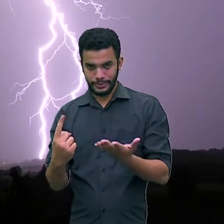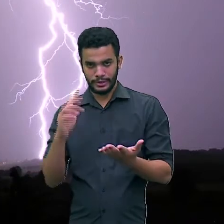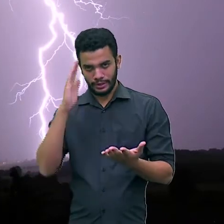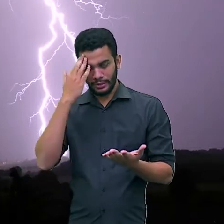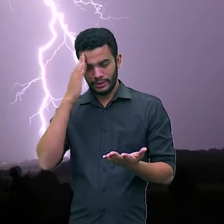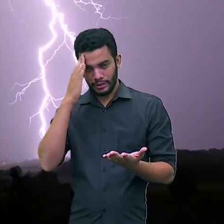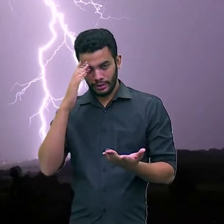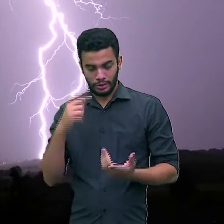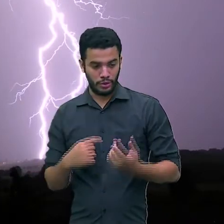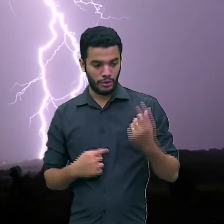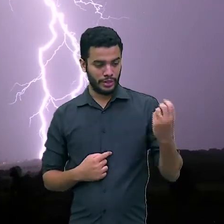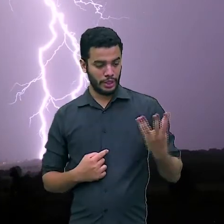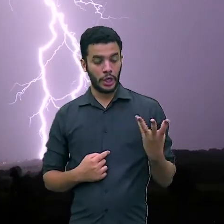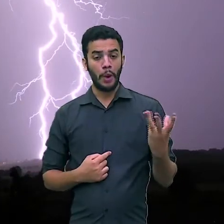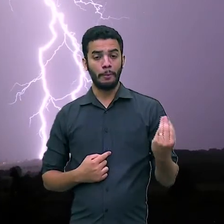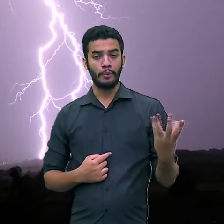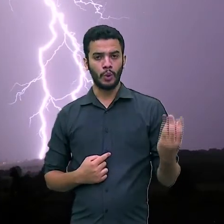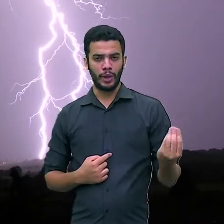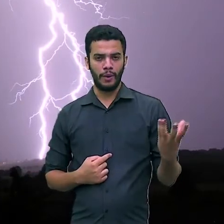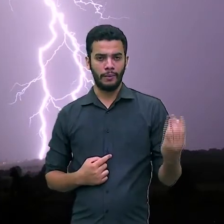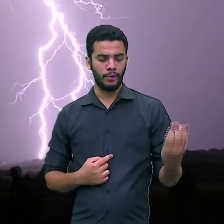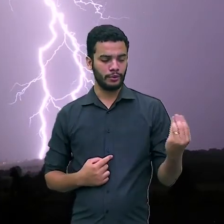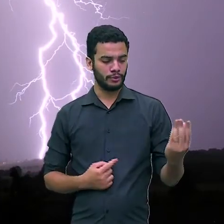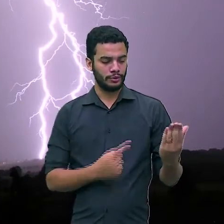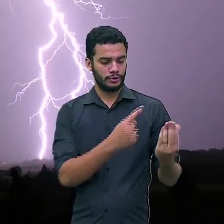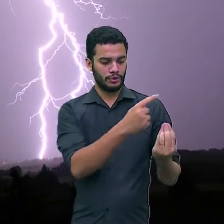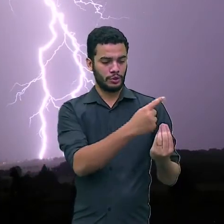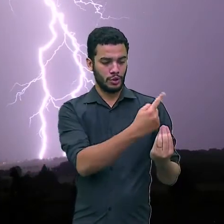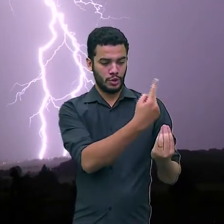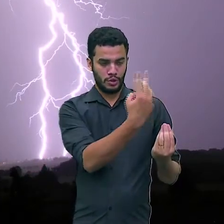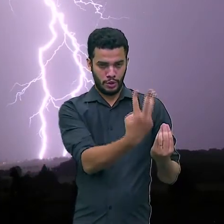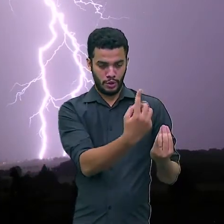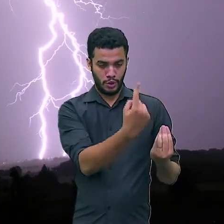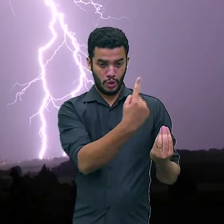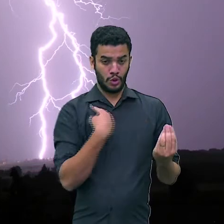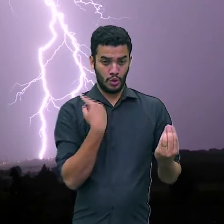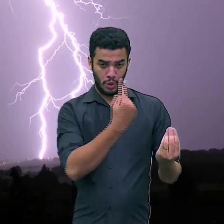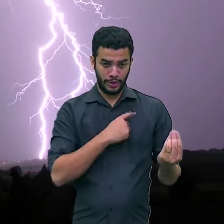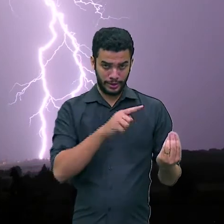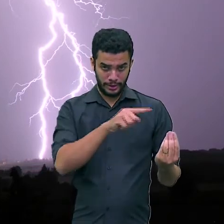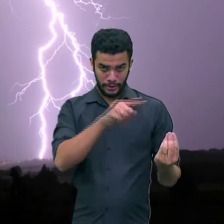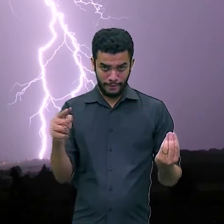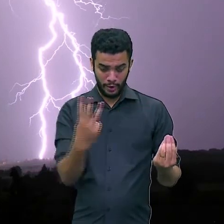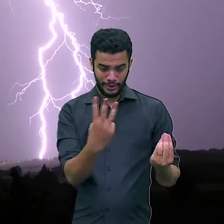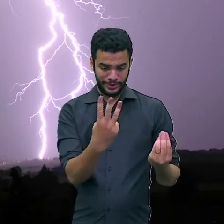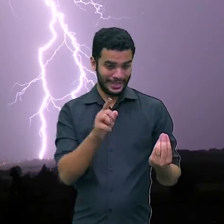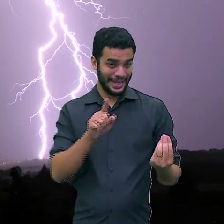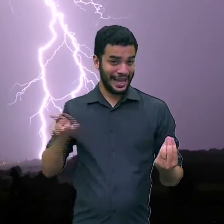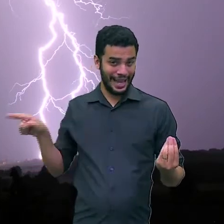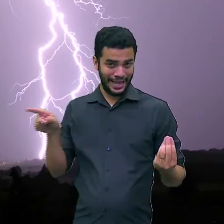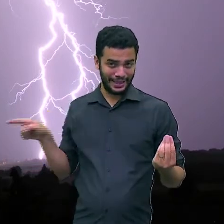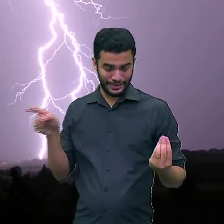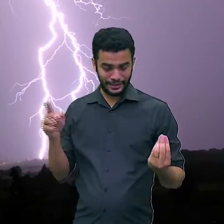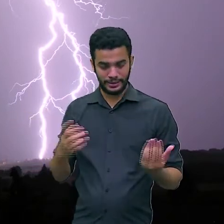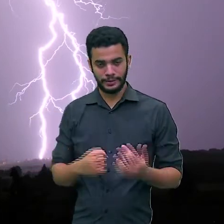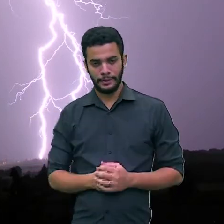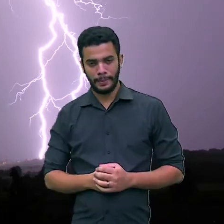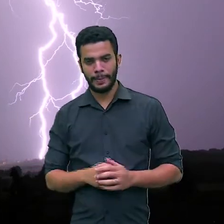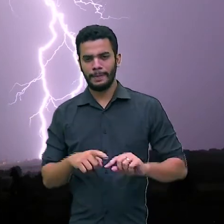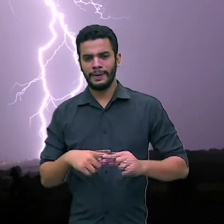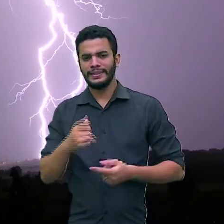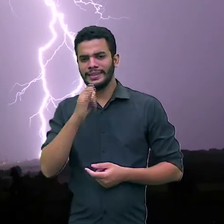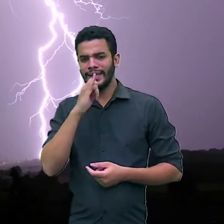eu falo, trovejou a noite inteira. Esse verbo trovejar não tem uma